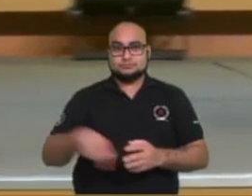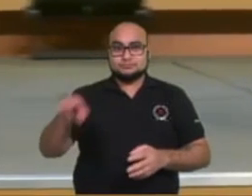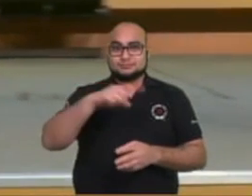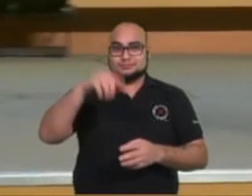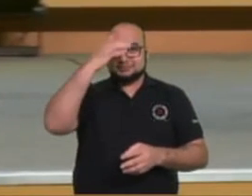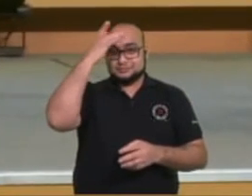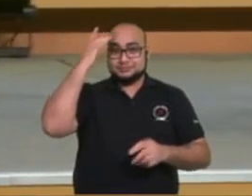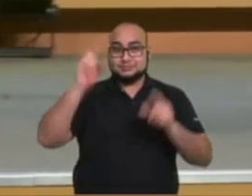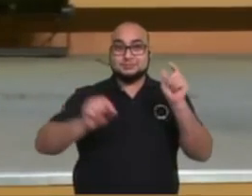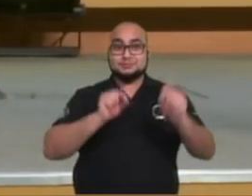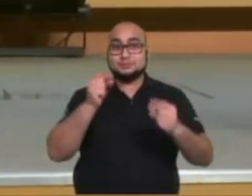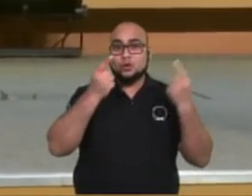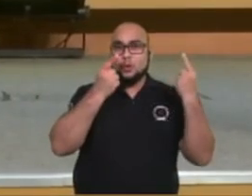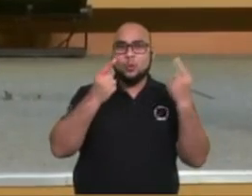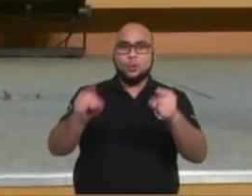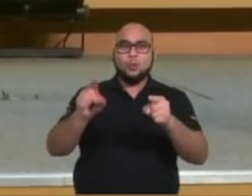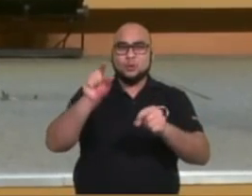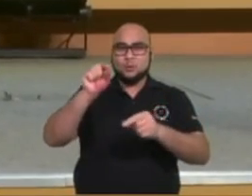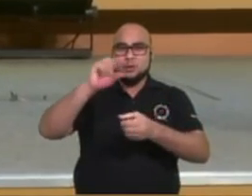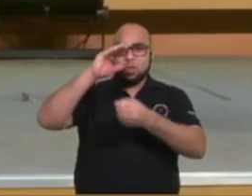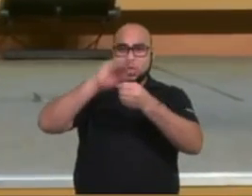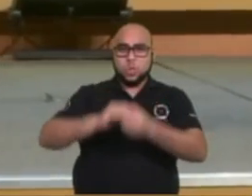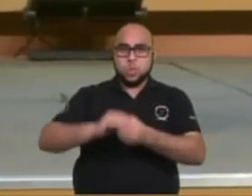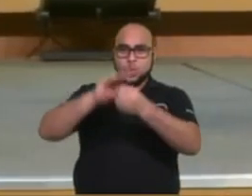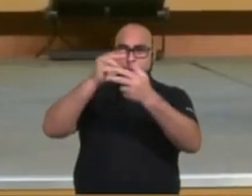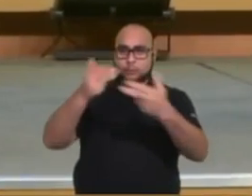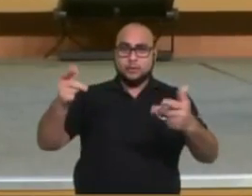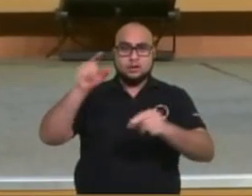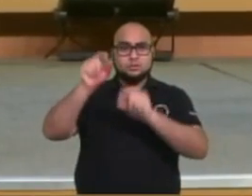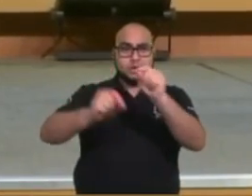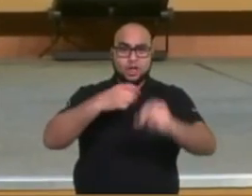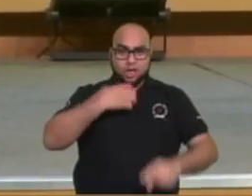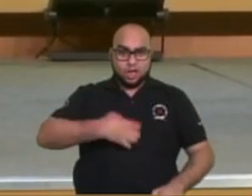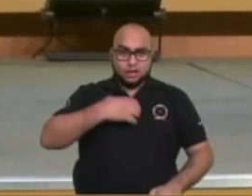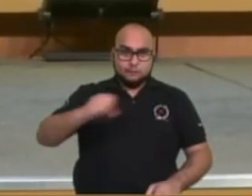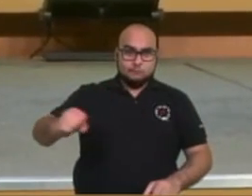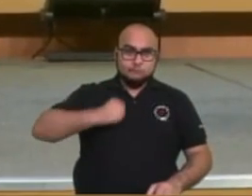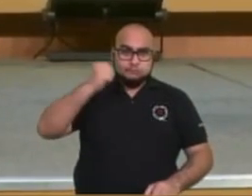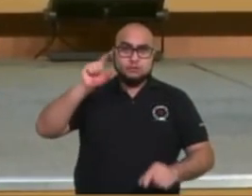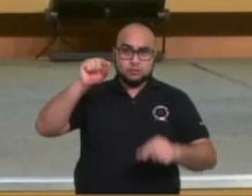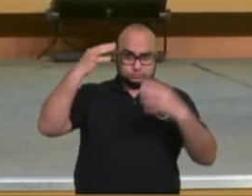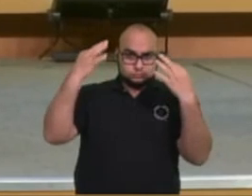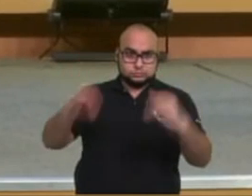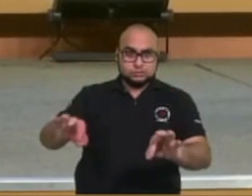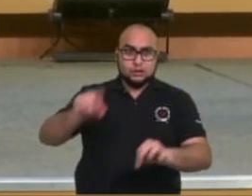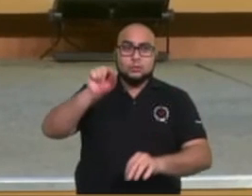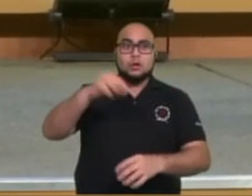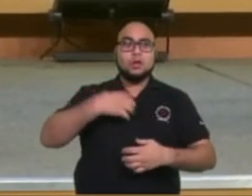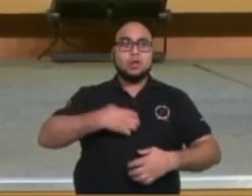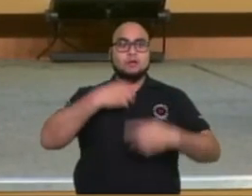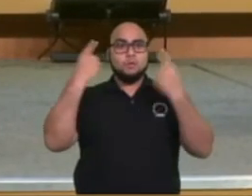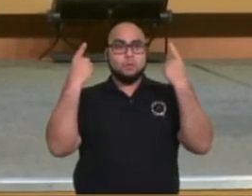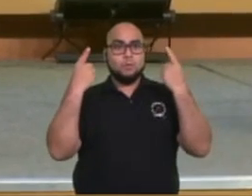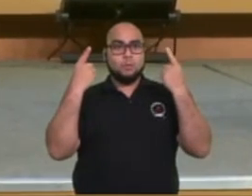aprenda a usar raiva de maneira certa a duas maneiras Se você usar raiva contra você ou a seu